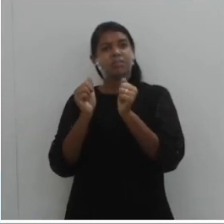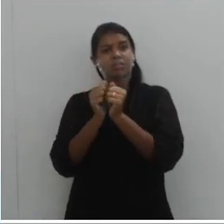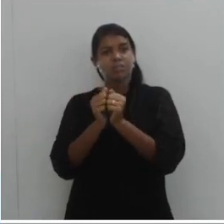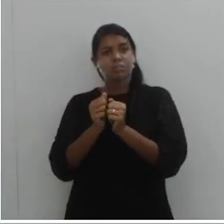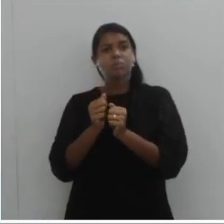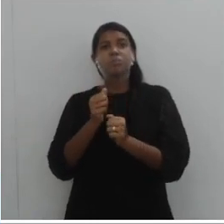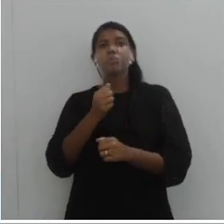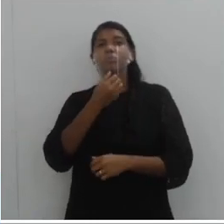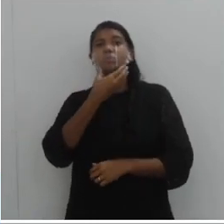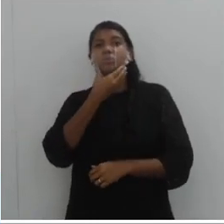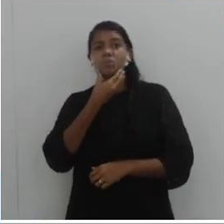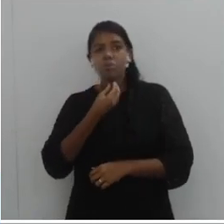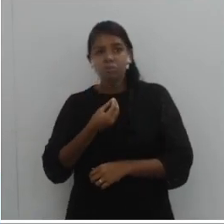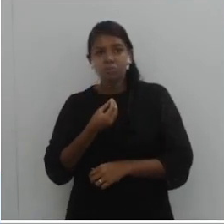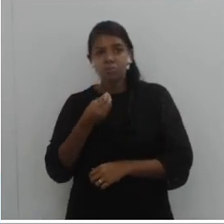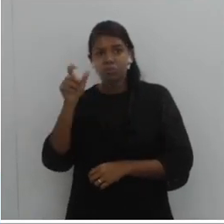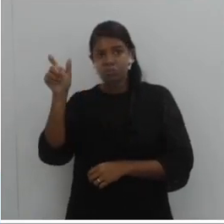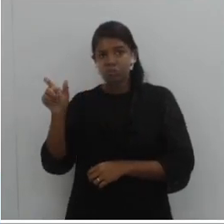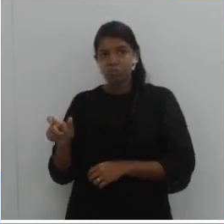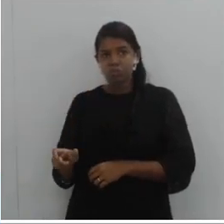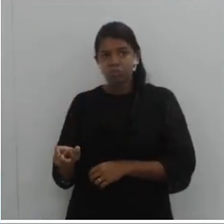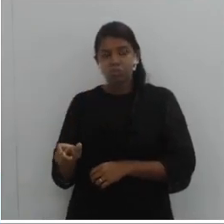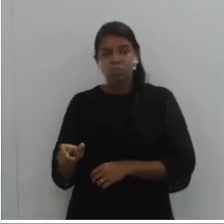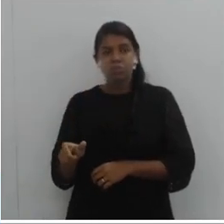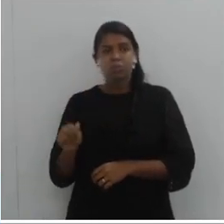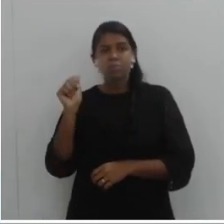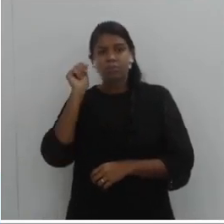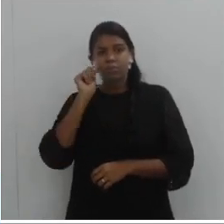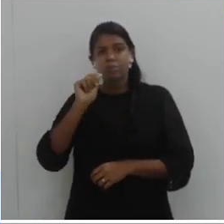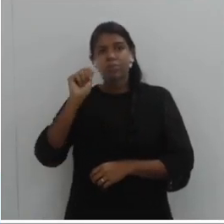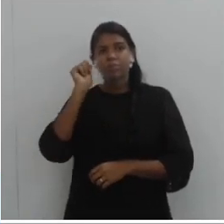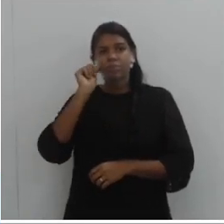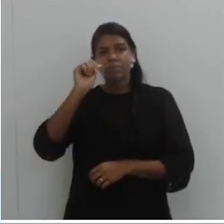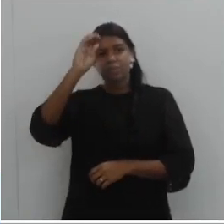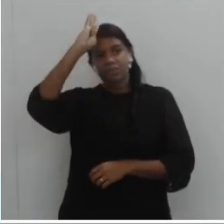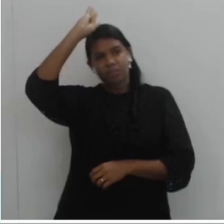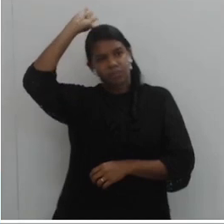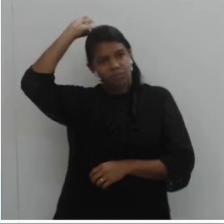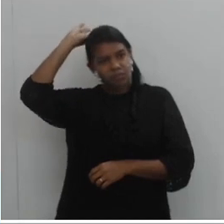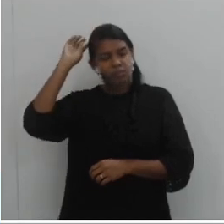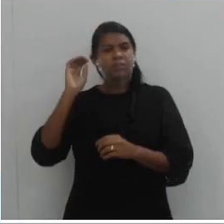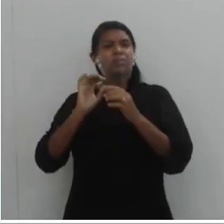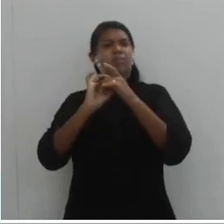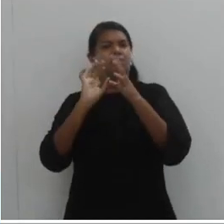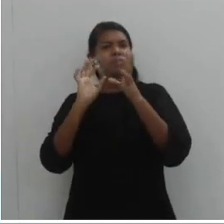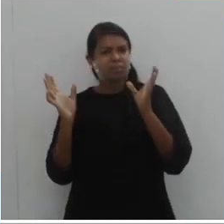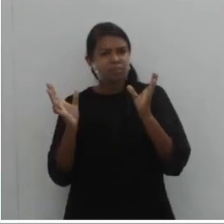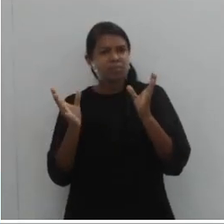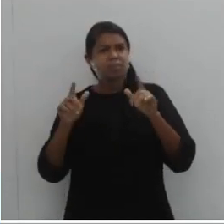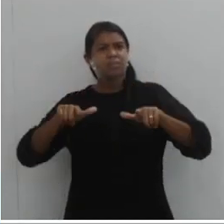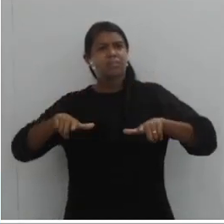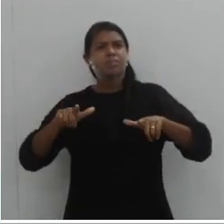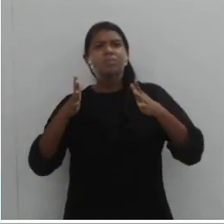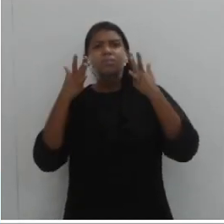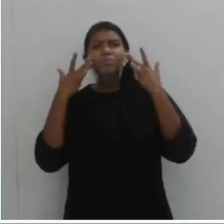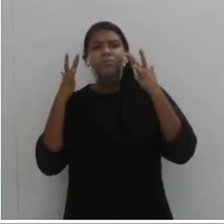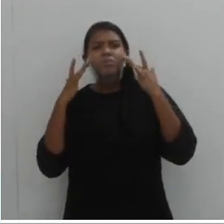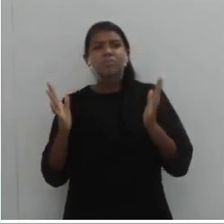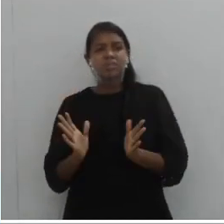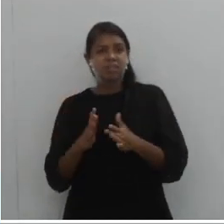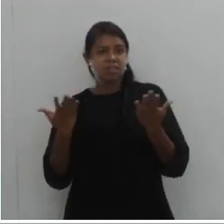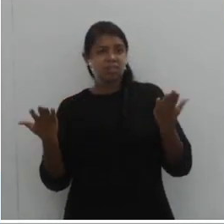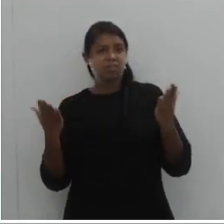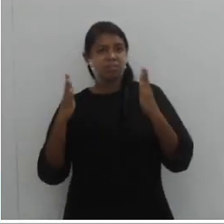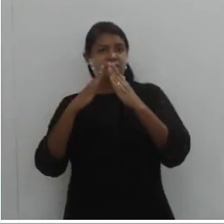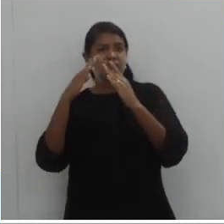palavra homem, bem como as mulheres romanas podiam ir aos espaços públicos como teatros, festas religiosas e